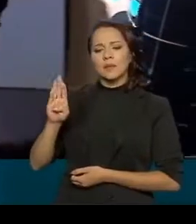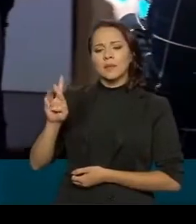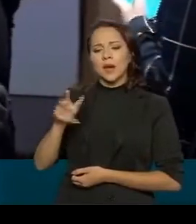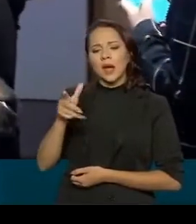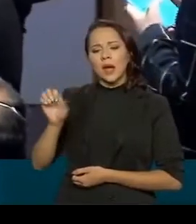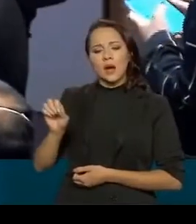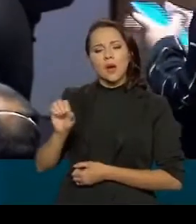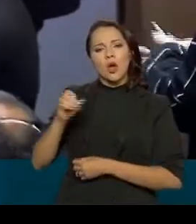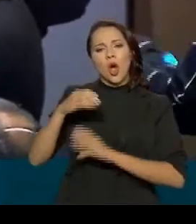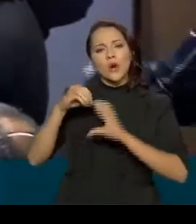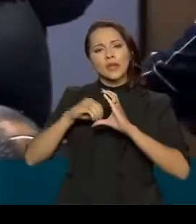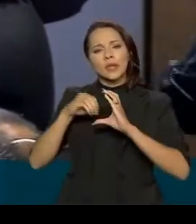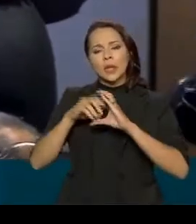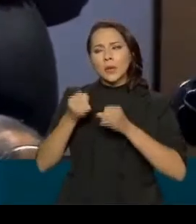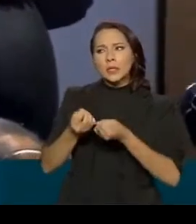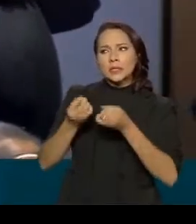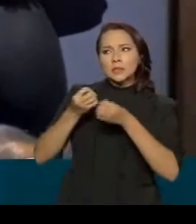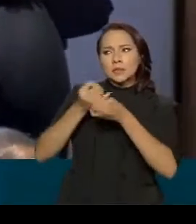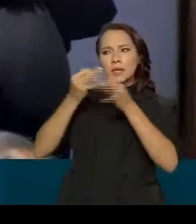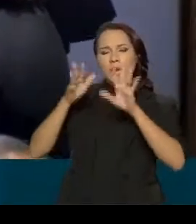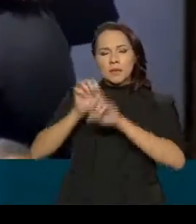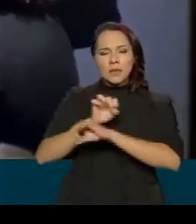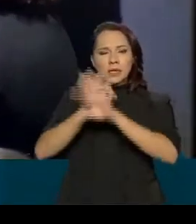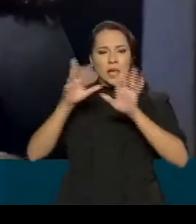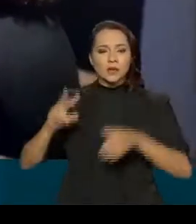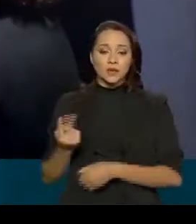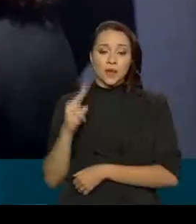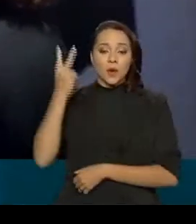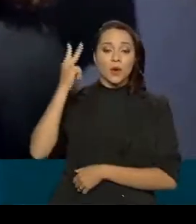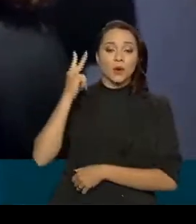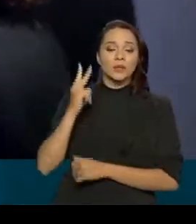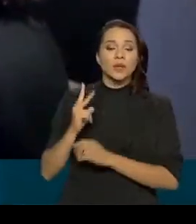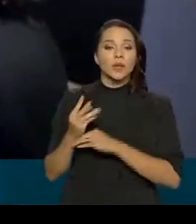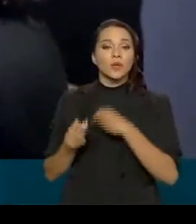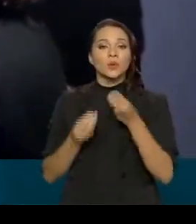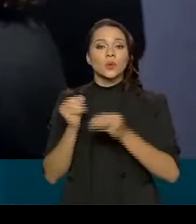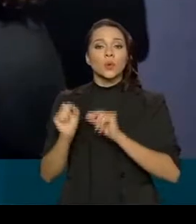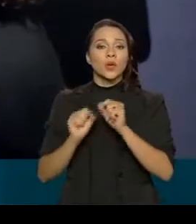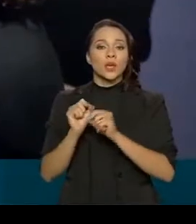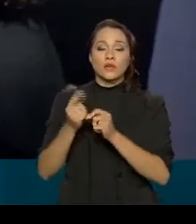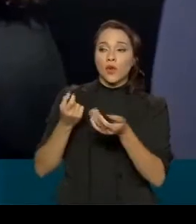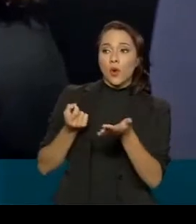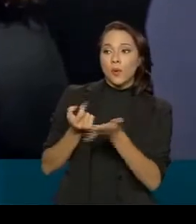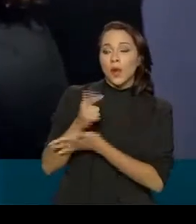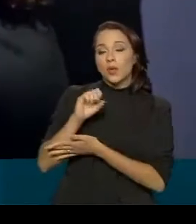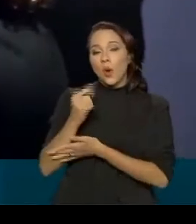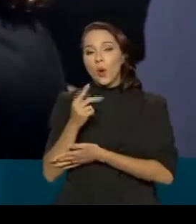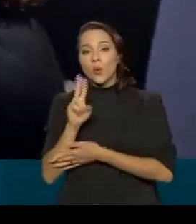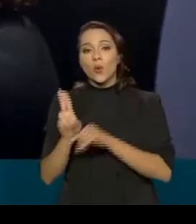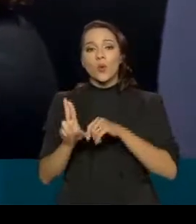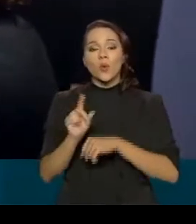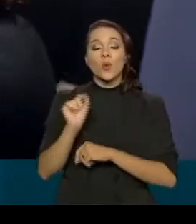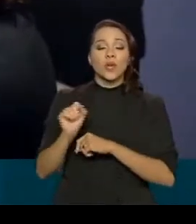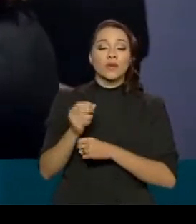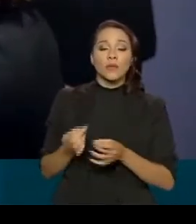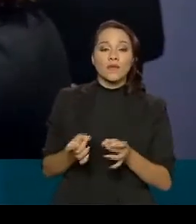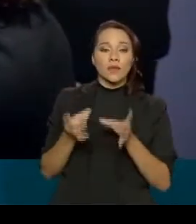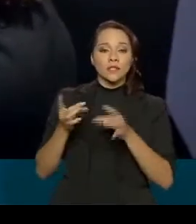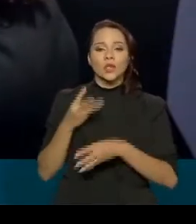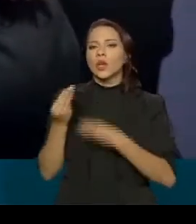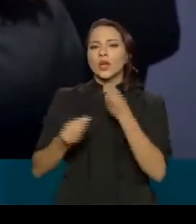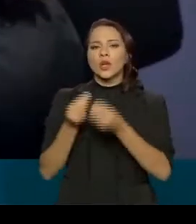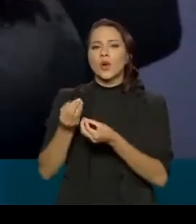Até pode nos dar um panorama mais claro dos valores do que foi efetivamente vendido e como é